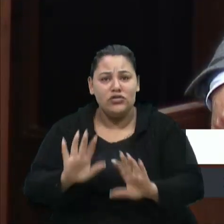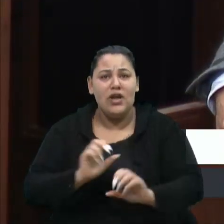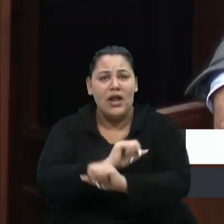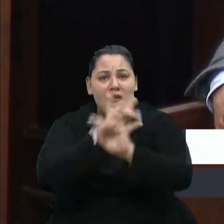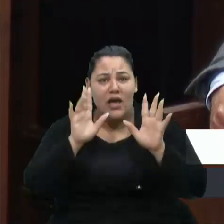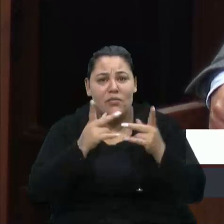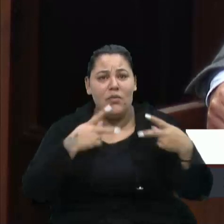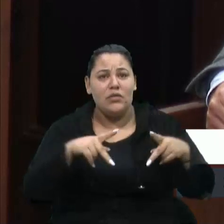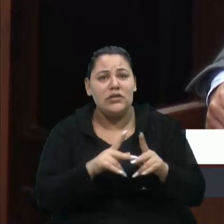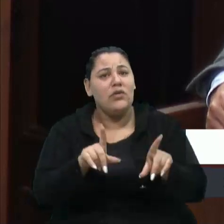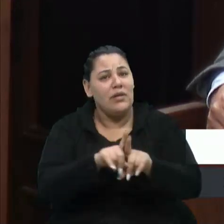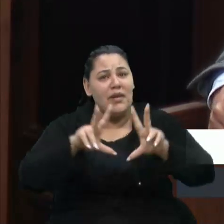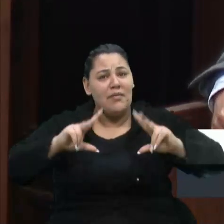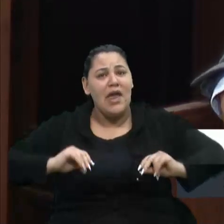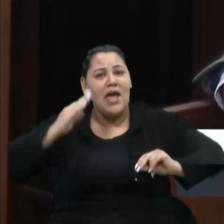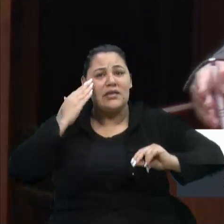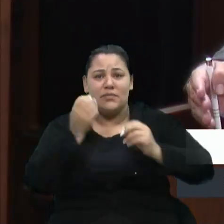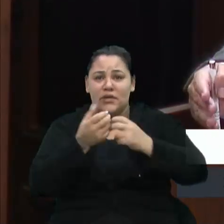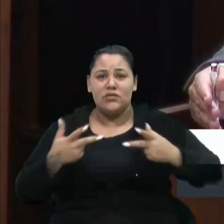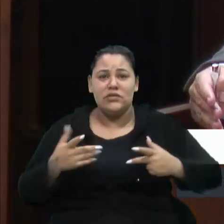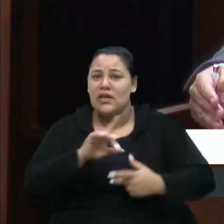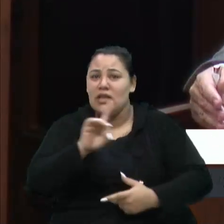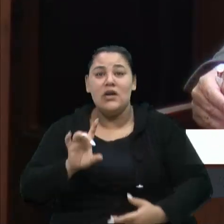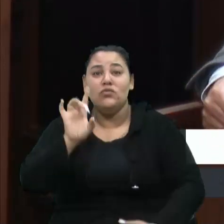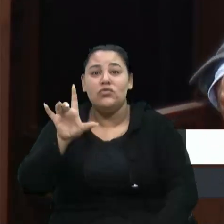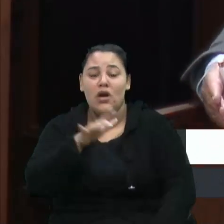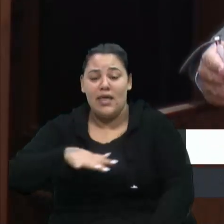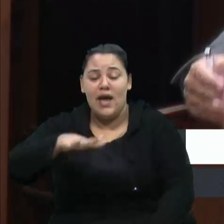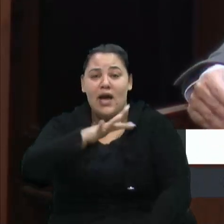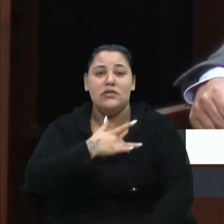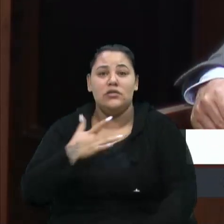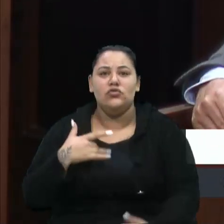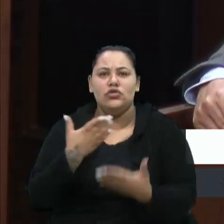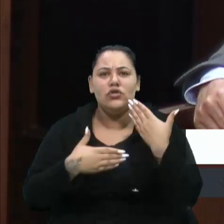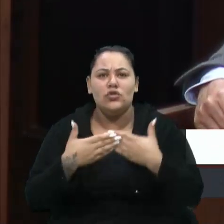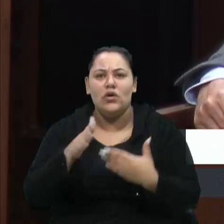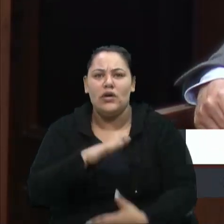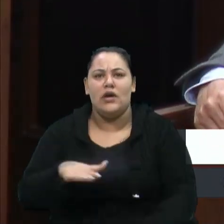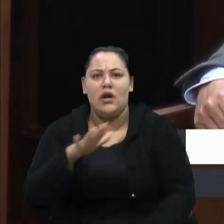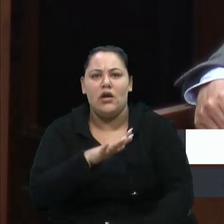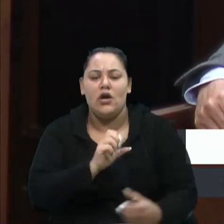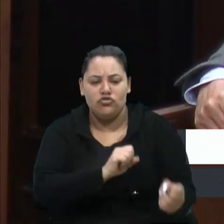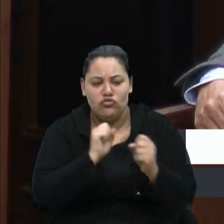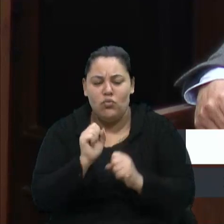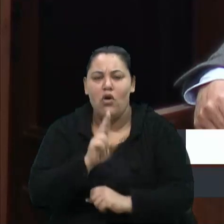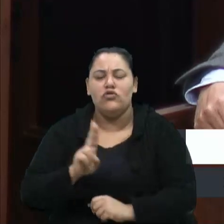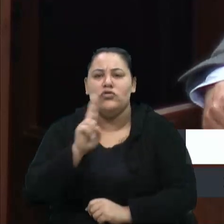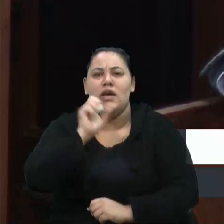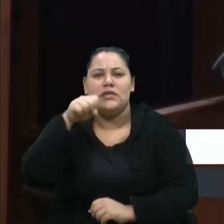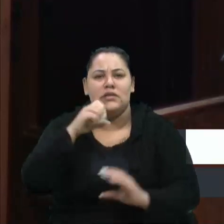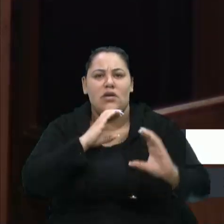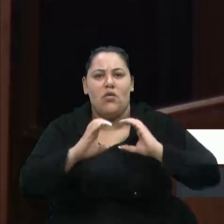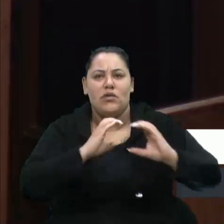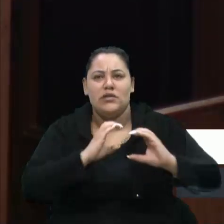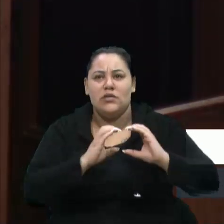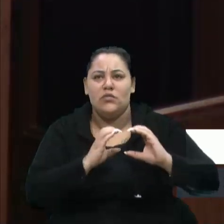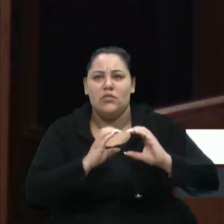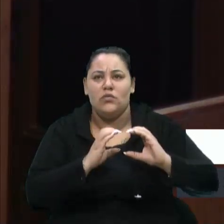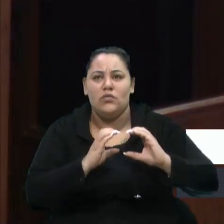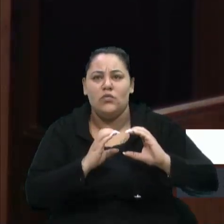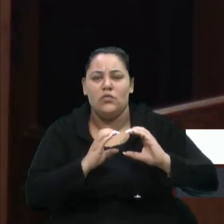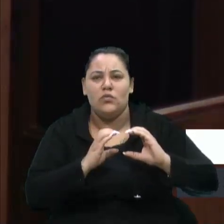e não só na área na saúde em todas as áreas a gente pode utilizar sim os veículos de comunicação às vezes os veículos de